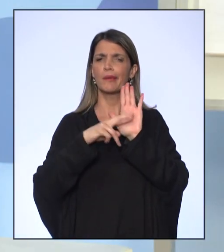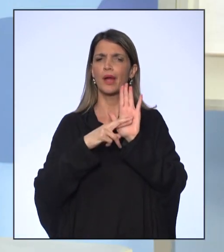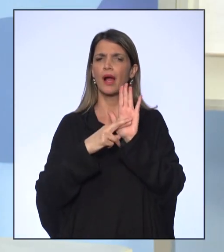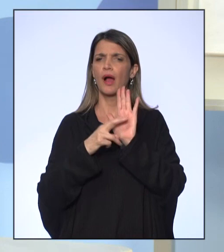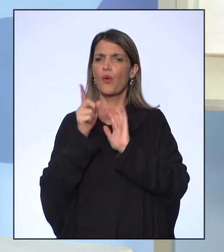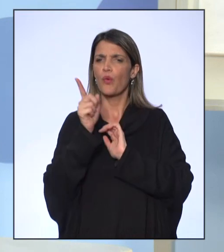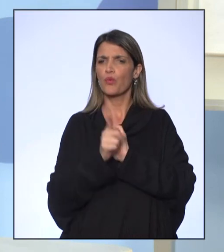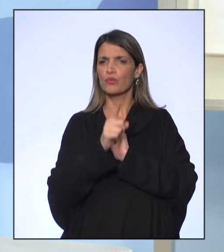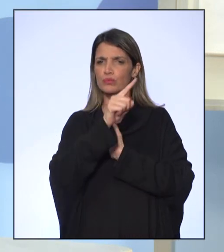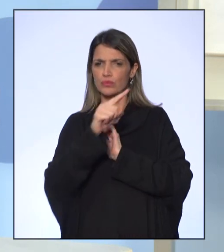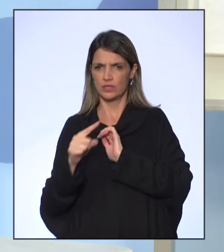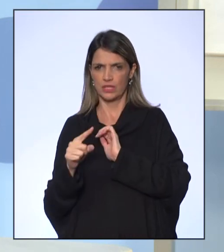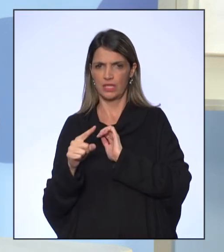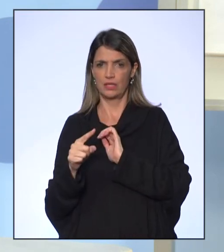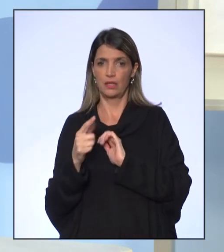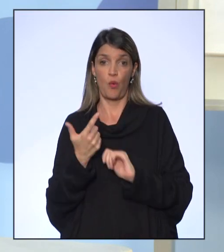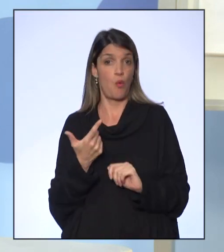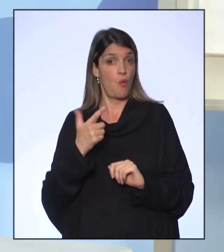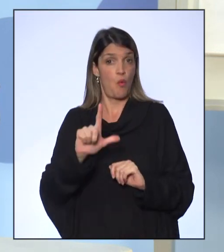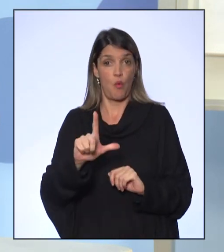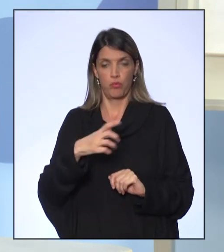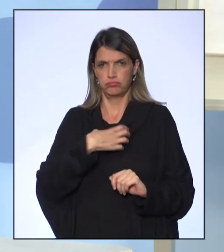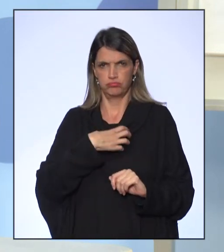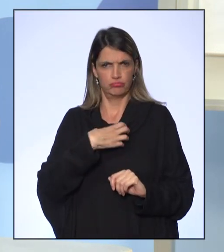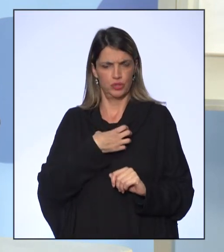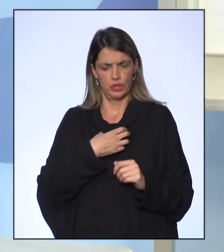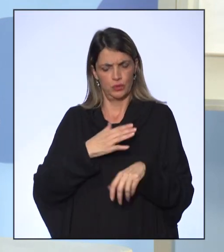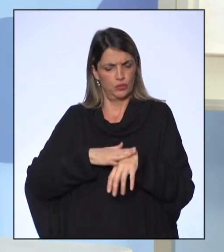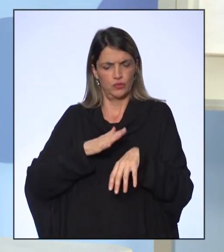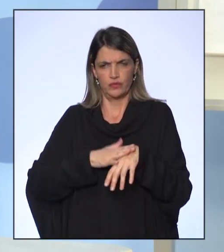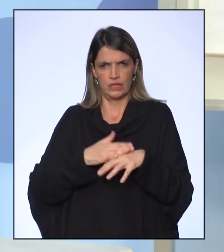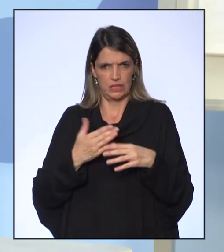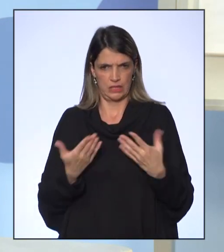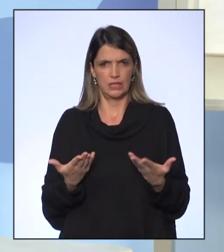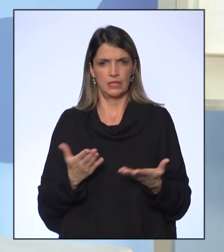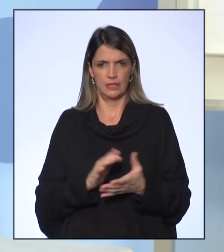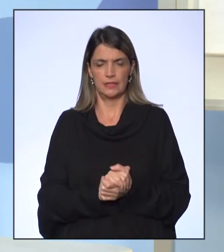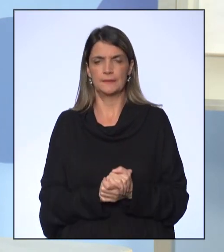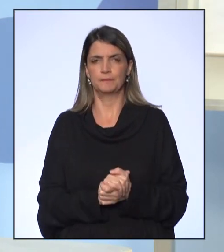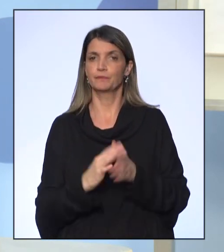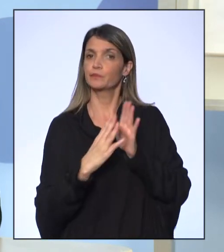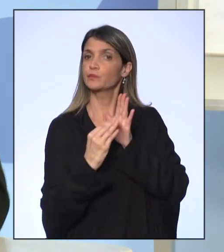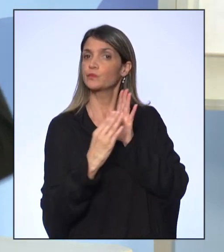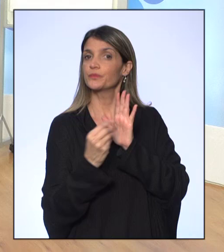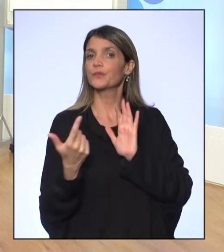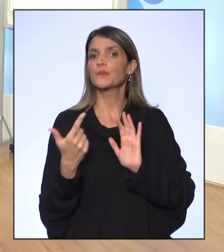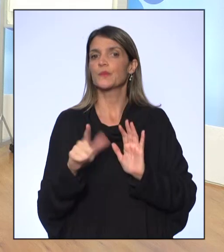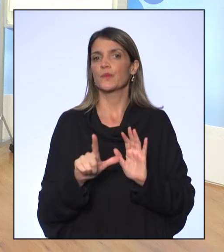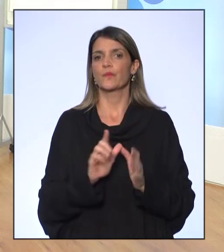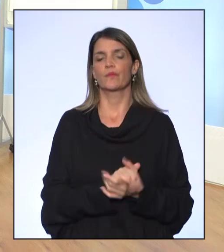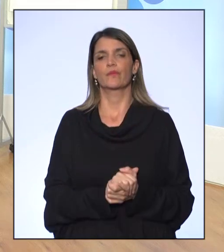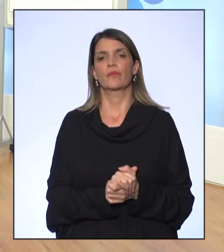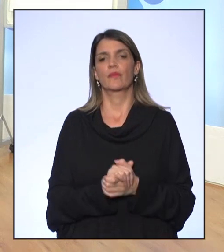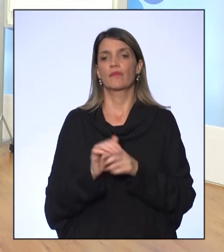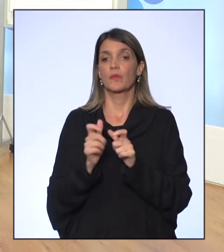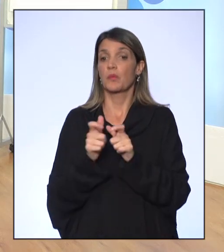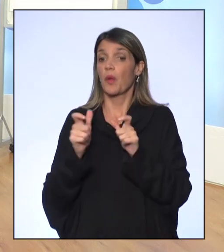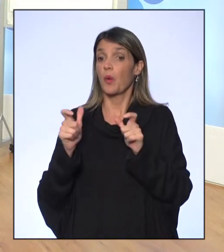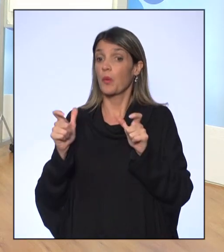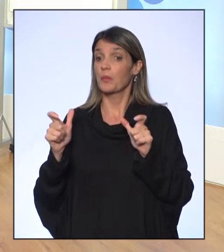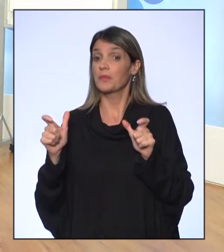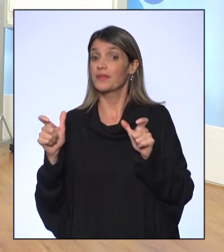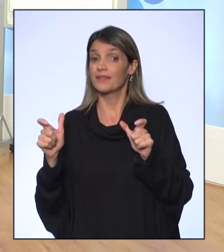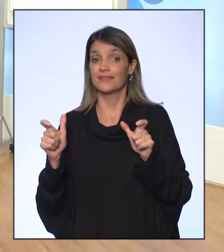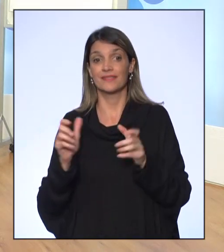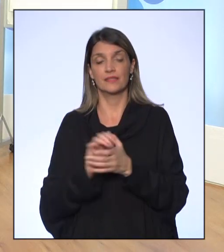nem colocaram, que é uma outra opção, uma outra forma, Contribuição do outro Guilherme. modelo, né? Vamos, que nem o Guilherme pediu, Porque nem vamos fazer. nem